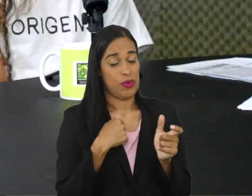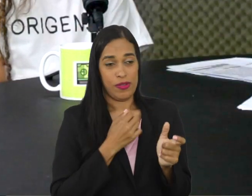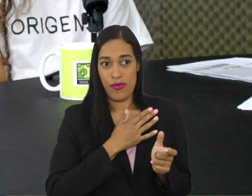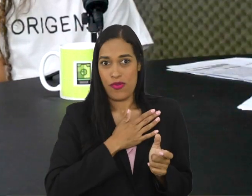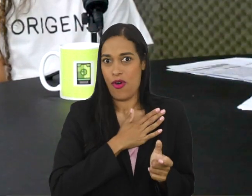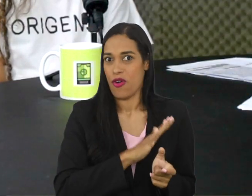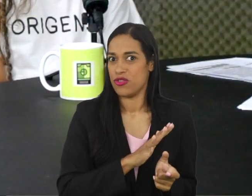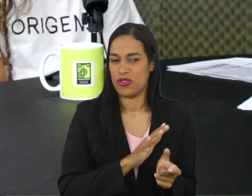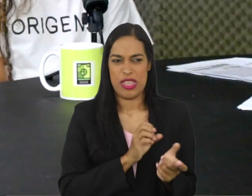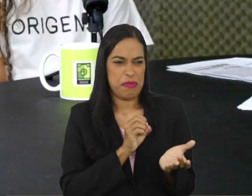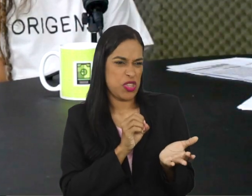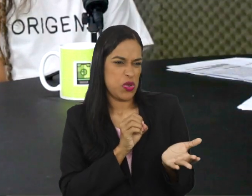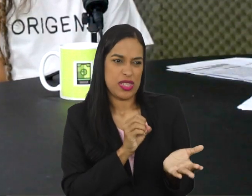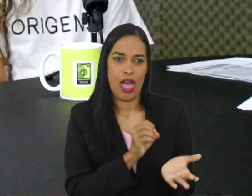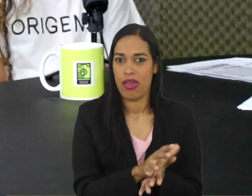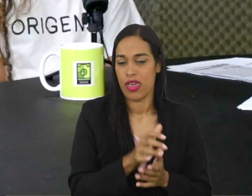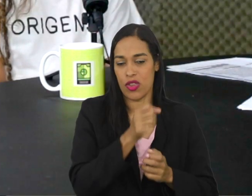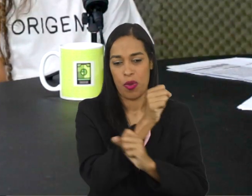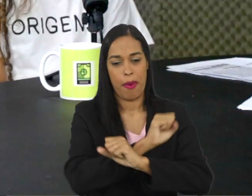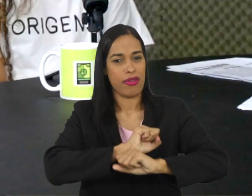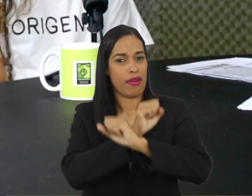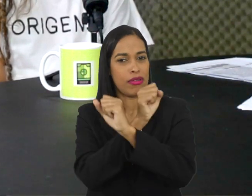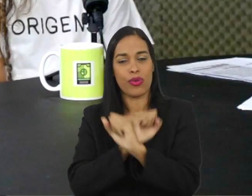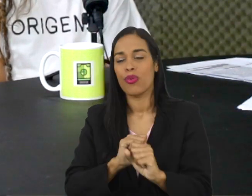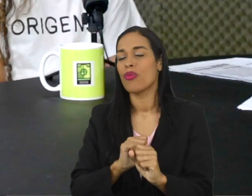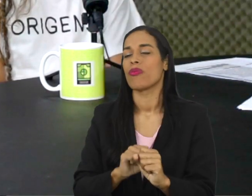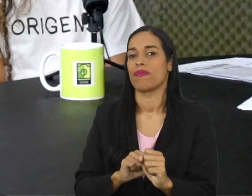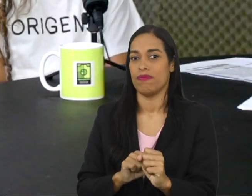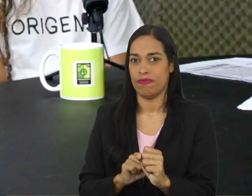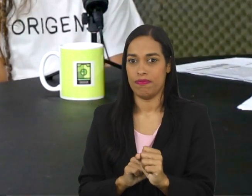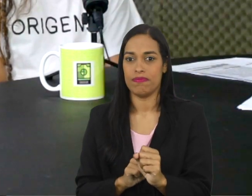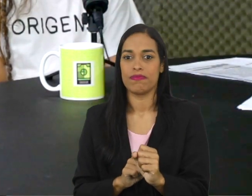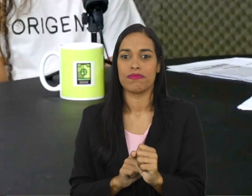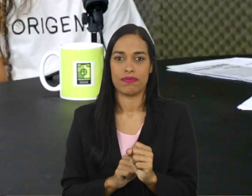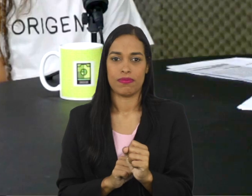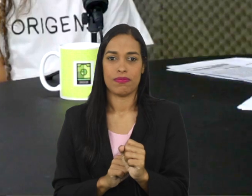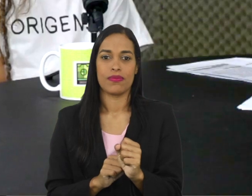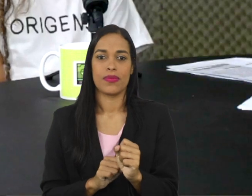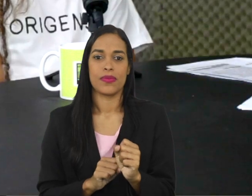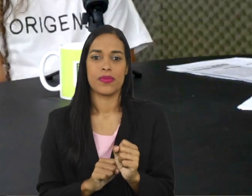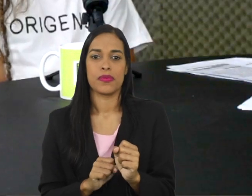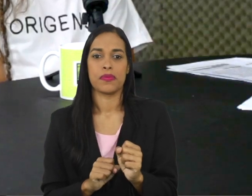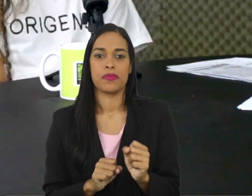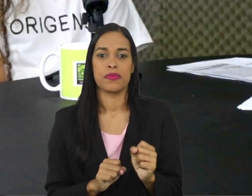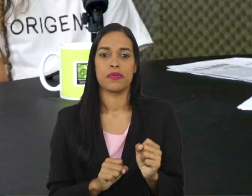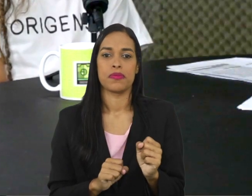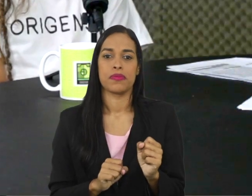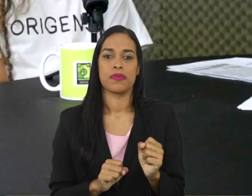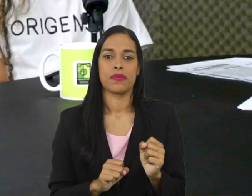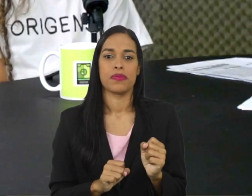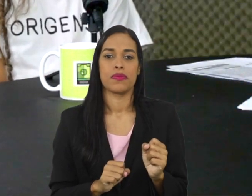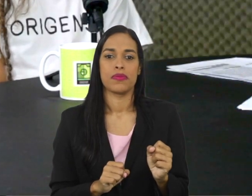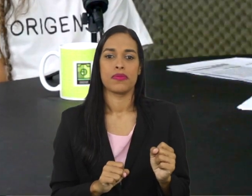não gosto. Ele manda eu sair do maracatu em Canto do Pina. E